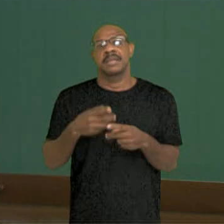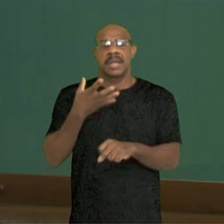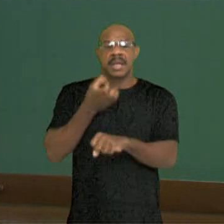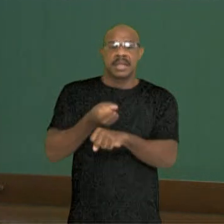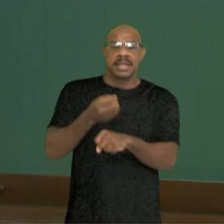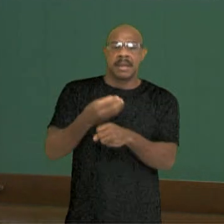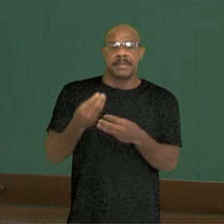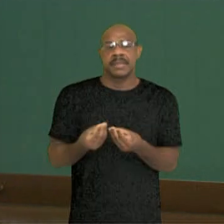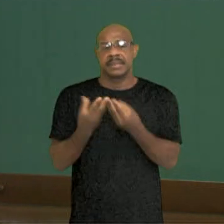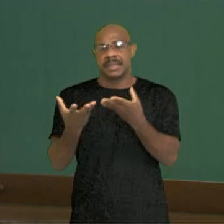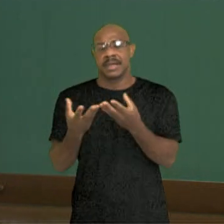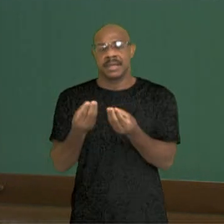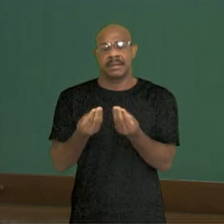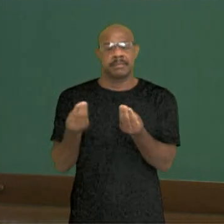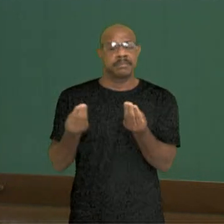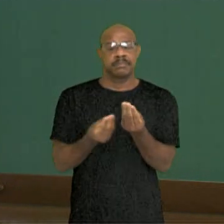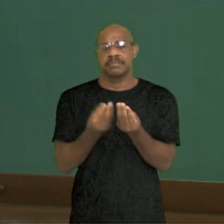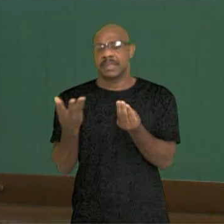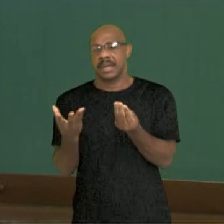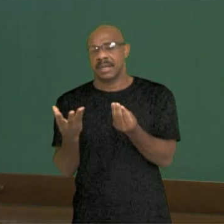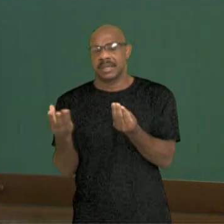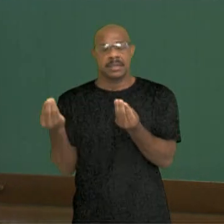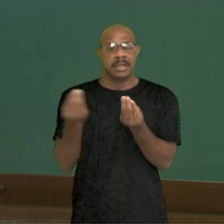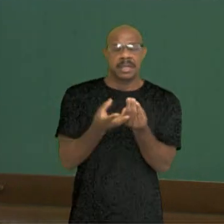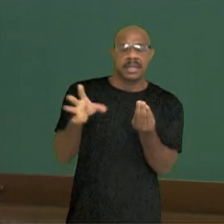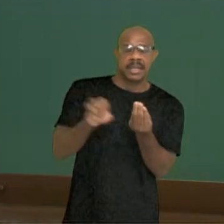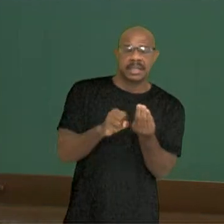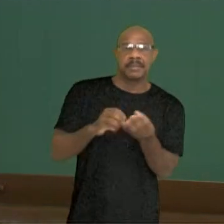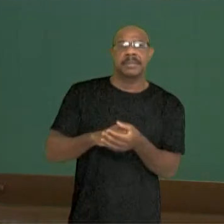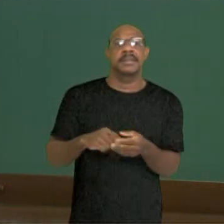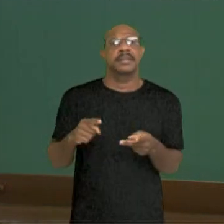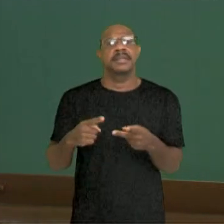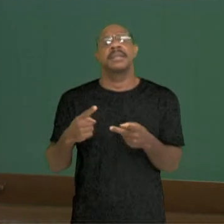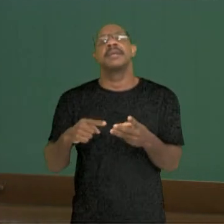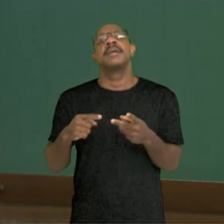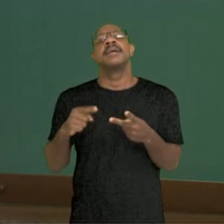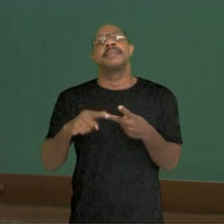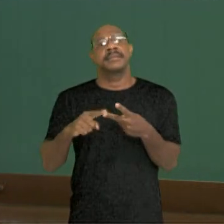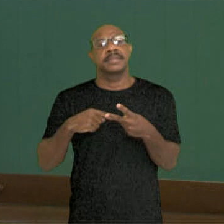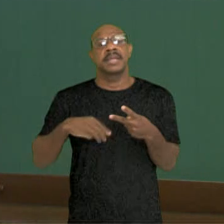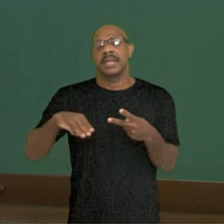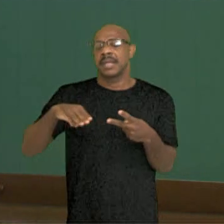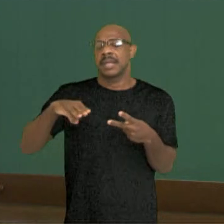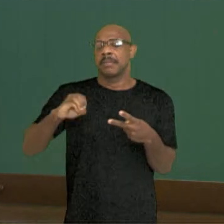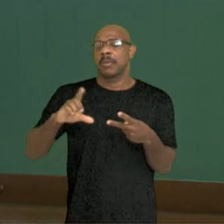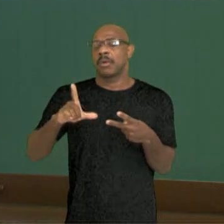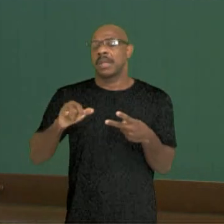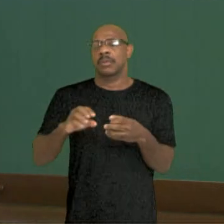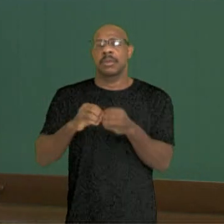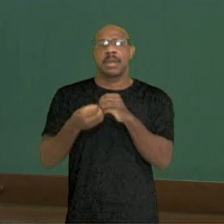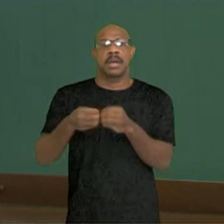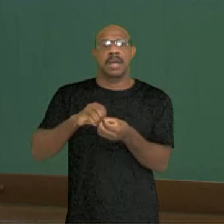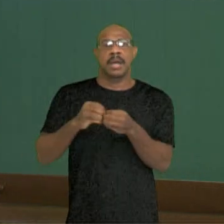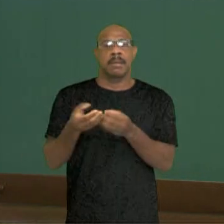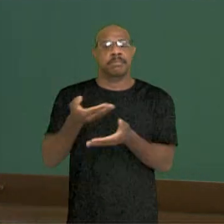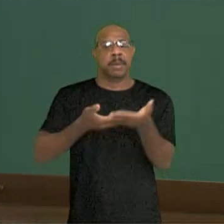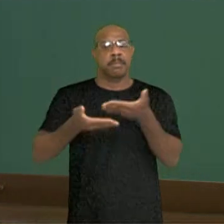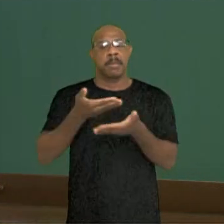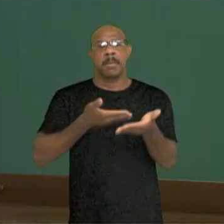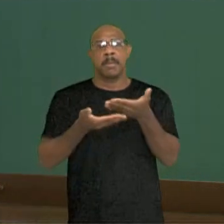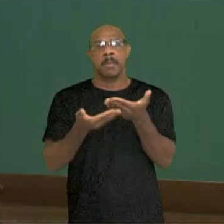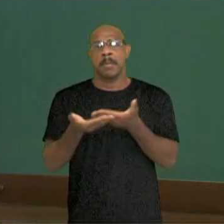elétrons. A ligação química molecular, onde átomos compartilham elétrons. E a